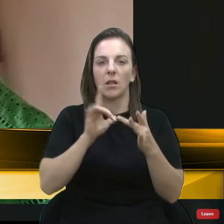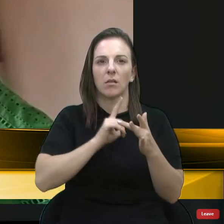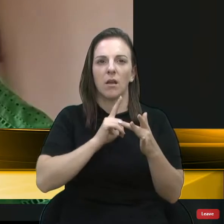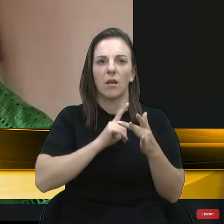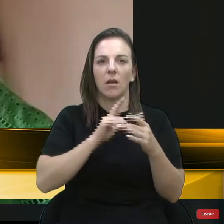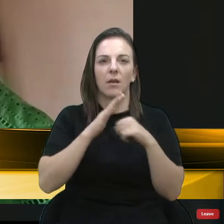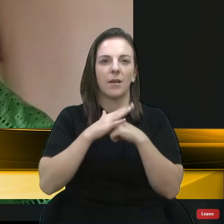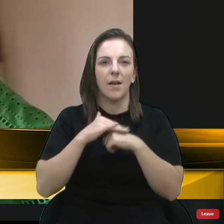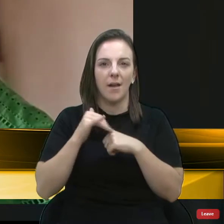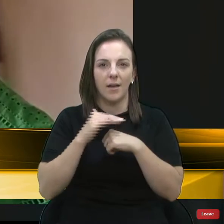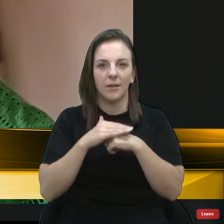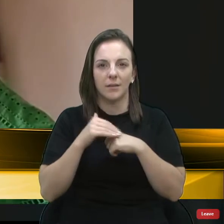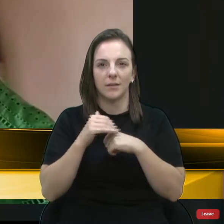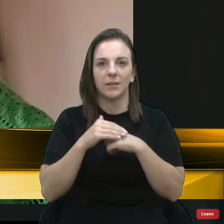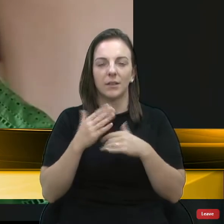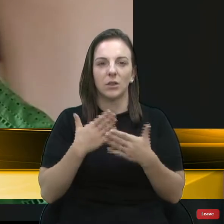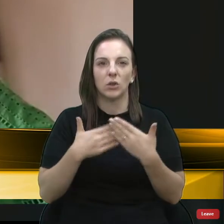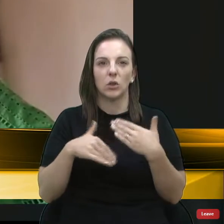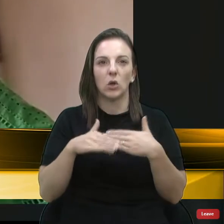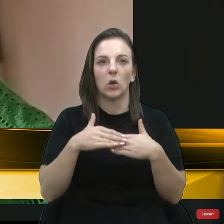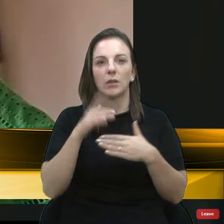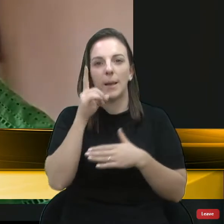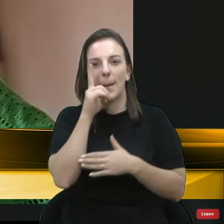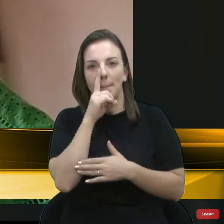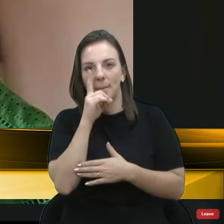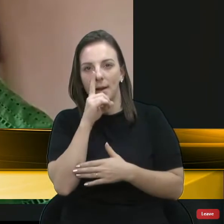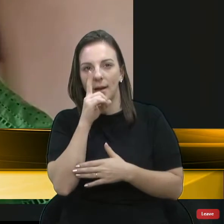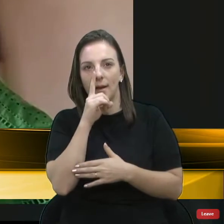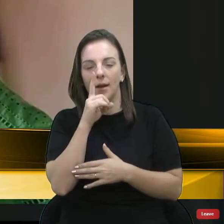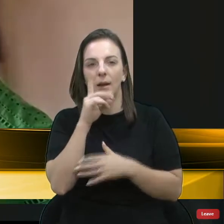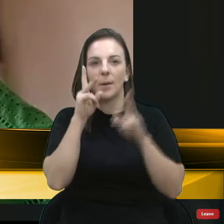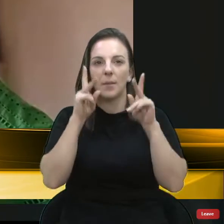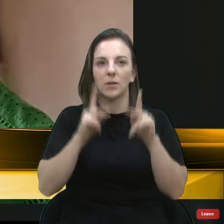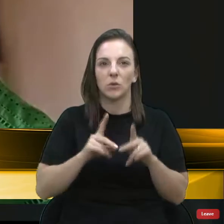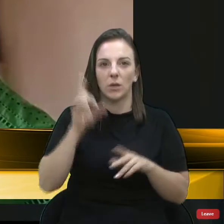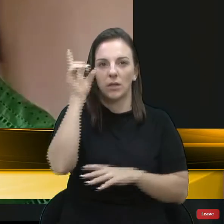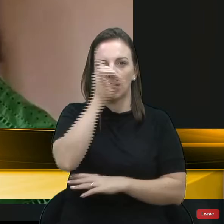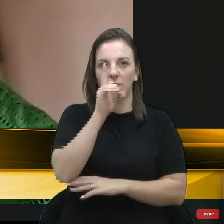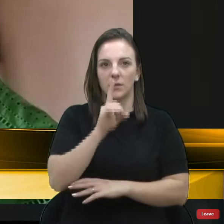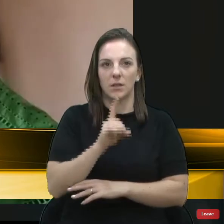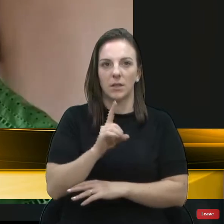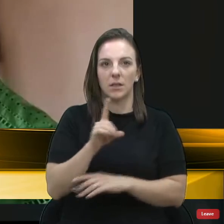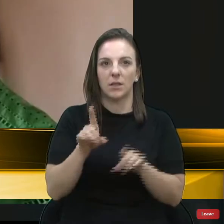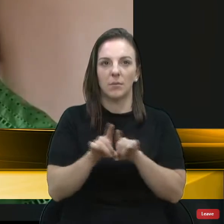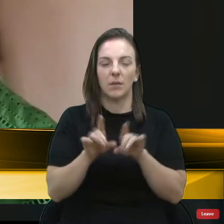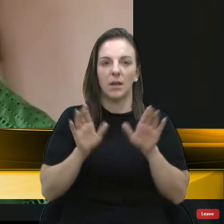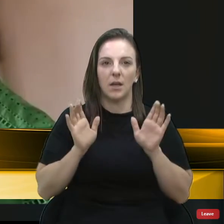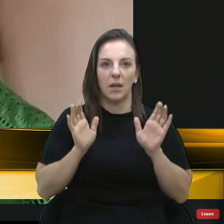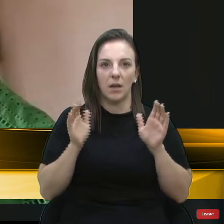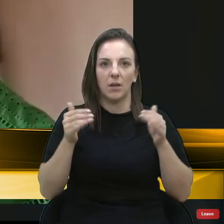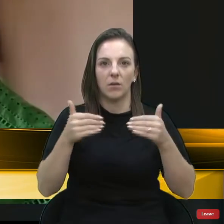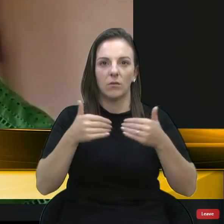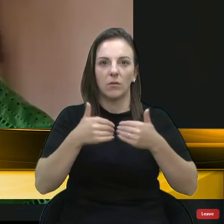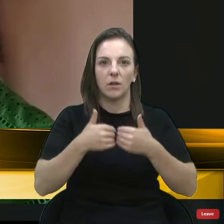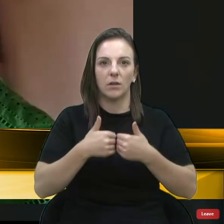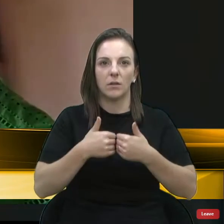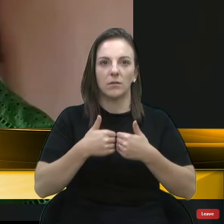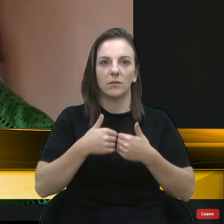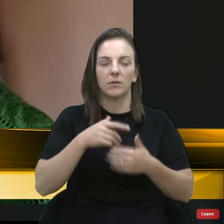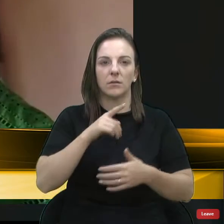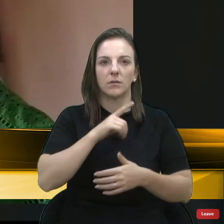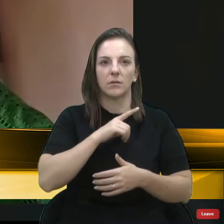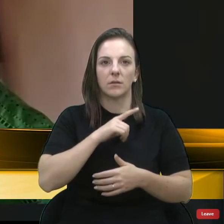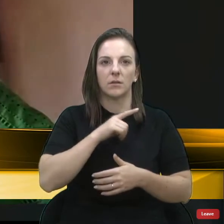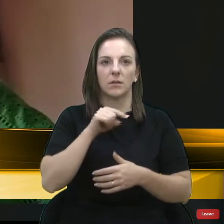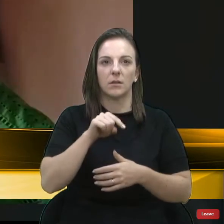as mães de pessoas com deficiência, autismo. Bom dia, senhor presidente. Hoje, meu grande expediente é sobre essa pauta, né, transtorno